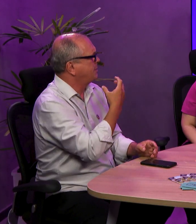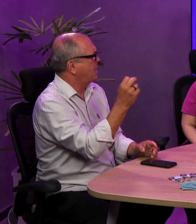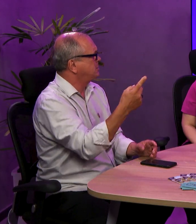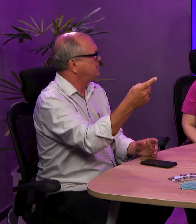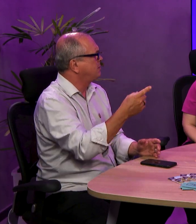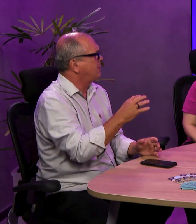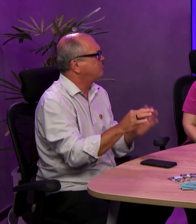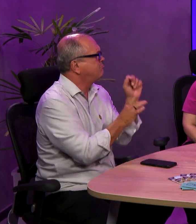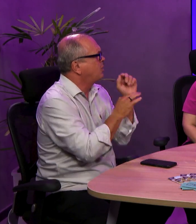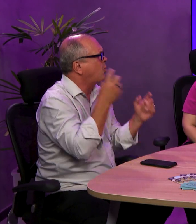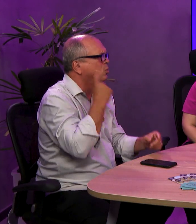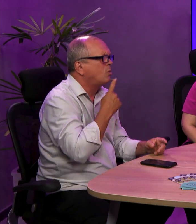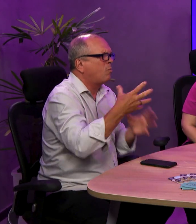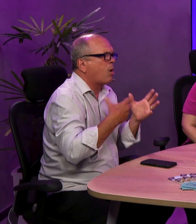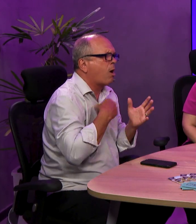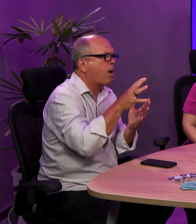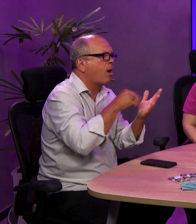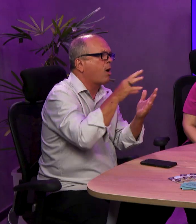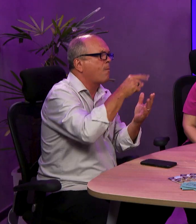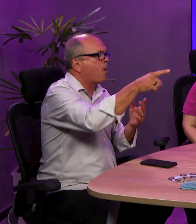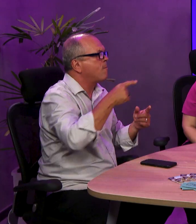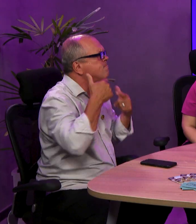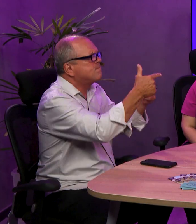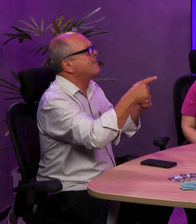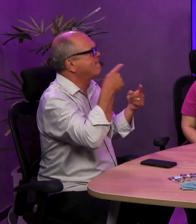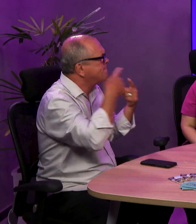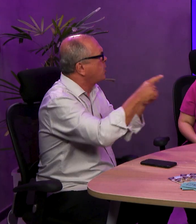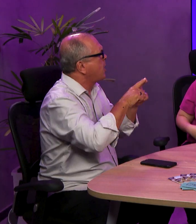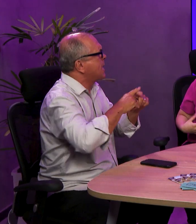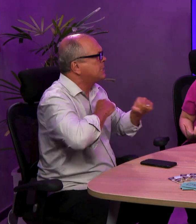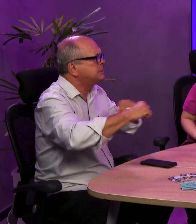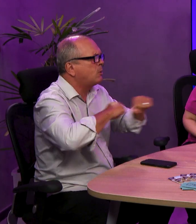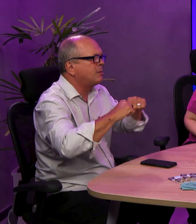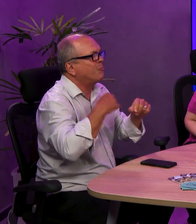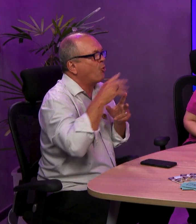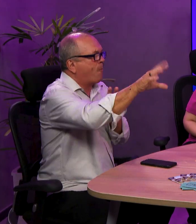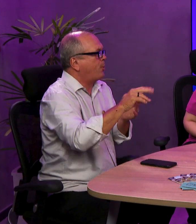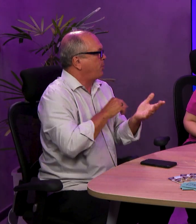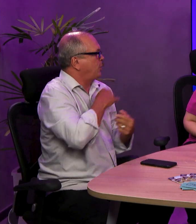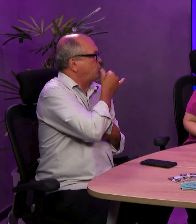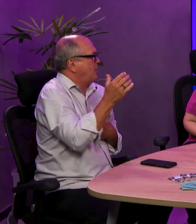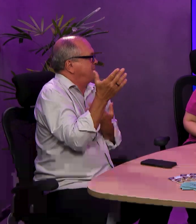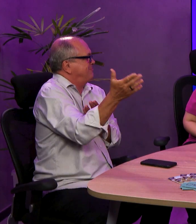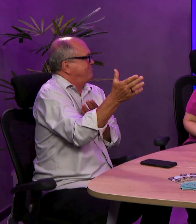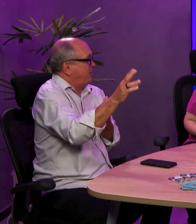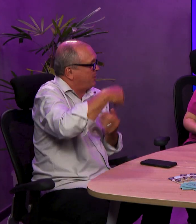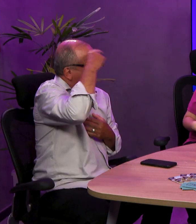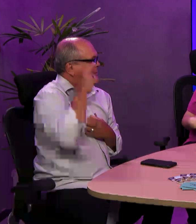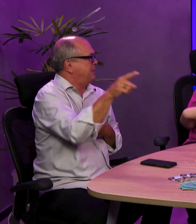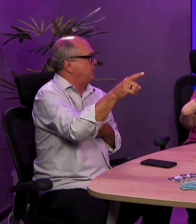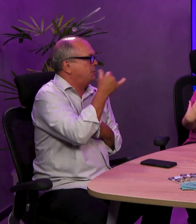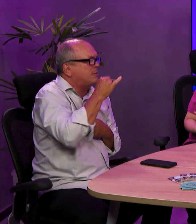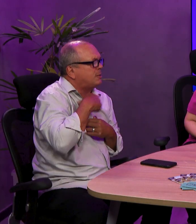nesse tempo que eu estou com ela trabalhando, nesses 8 meses, eu consegui perceber que ela, né,